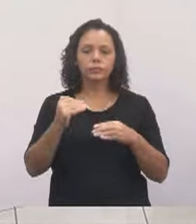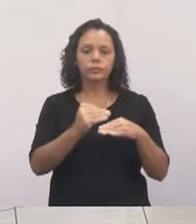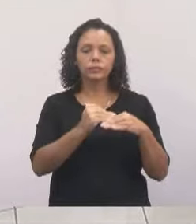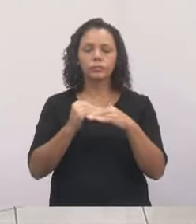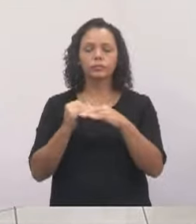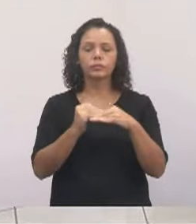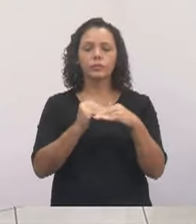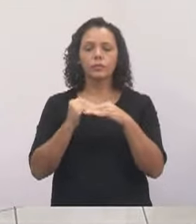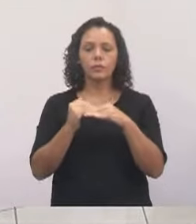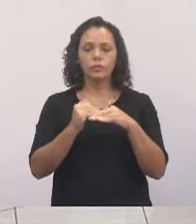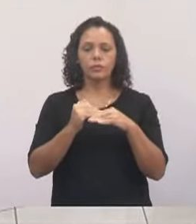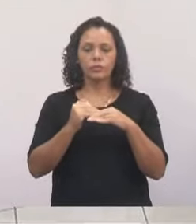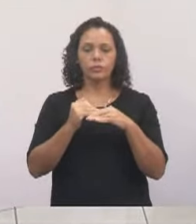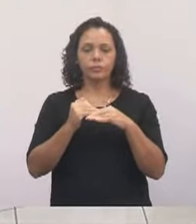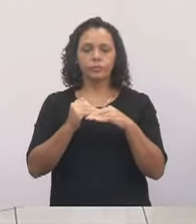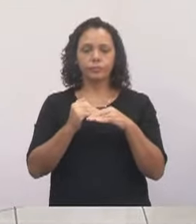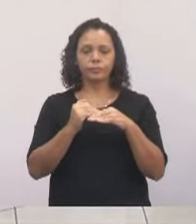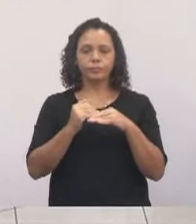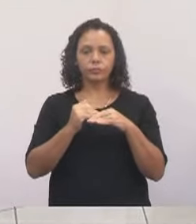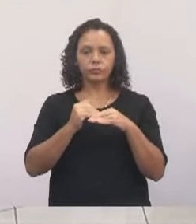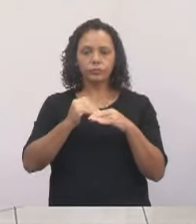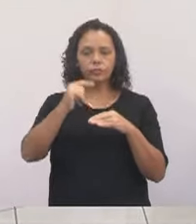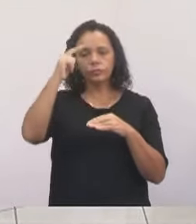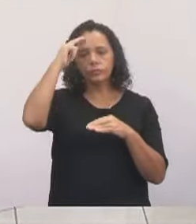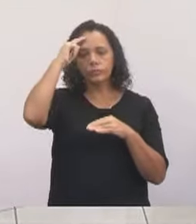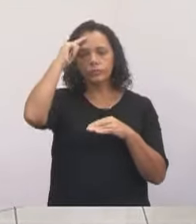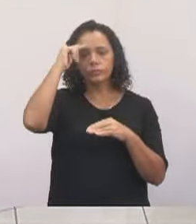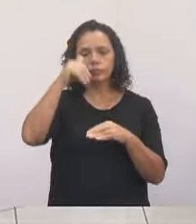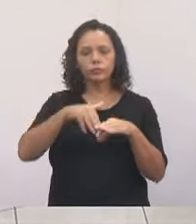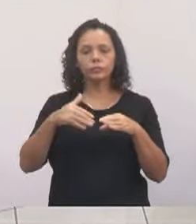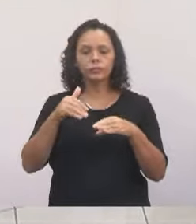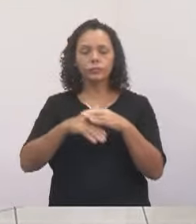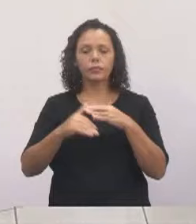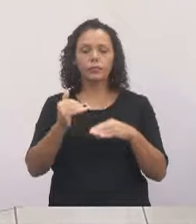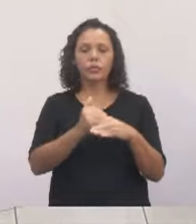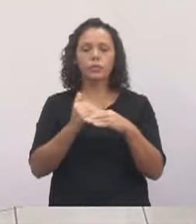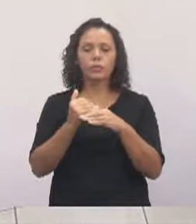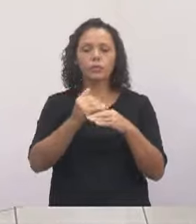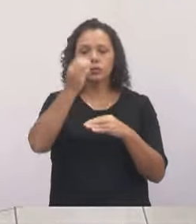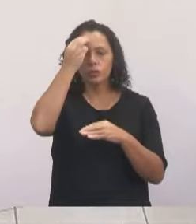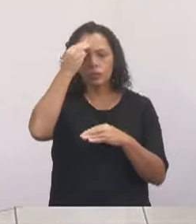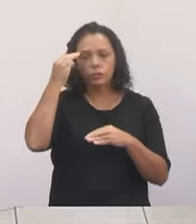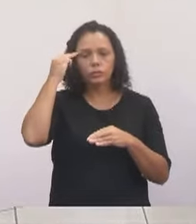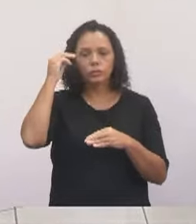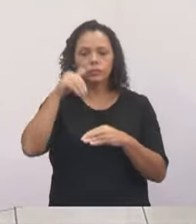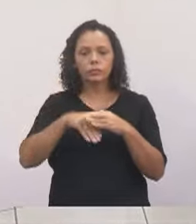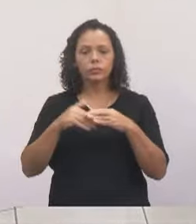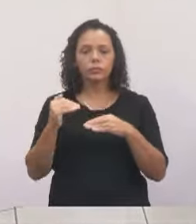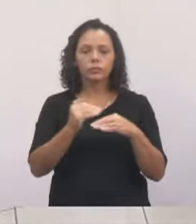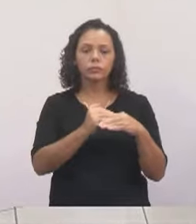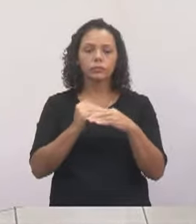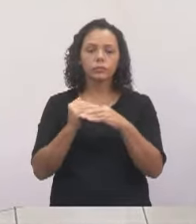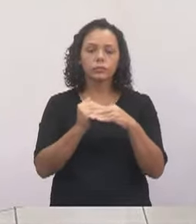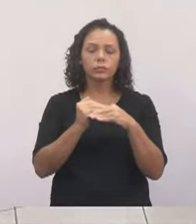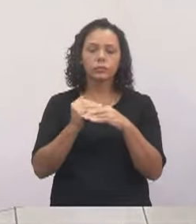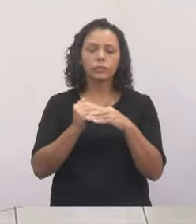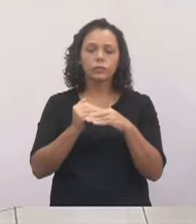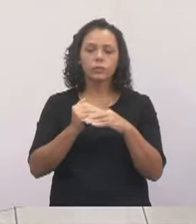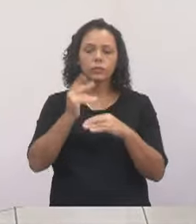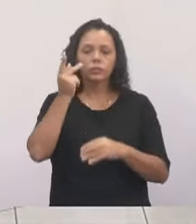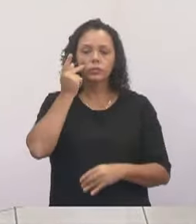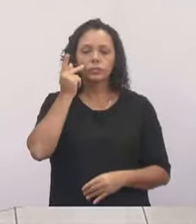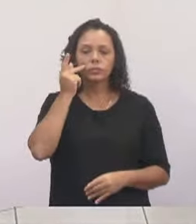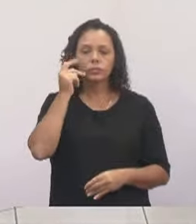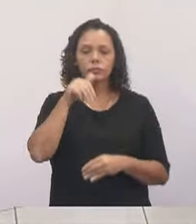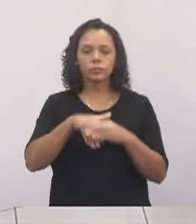Favorável. Como vota o vereador Luiz Flávio? Favorável. Como vota a vereadora Maria Amélia? Favorável. Como vota o vereador